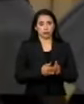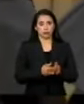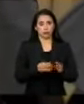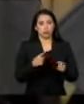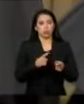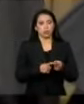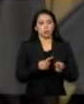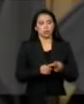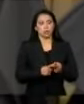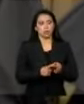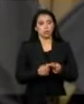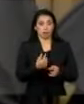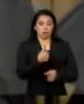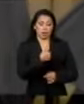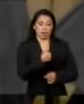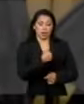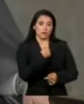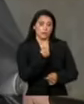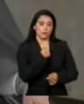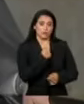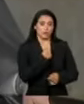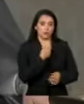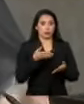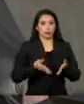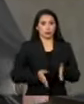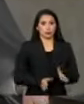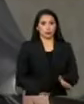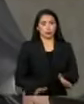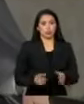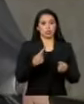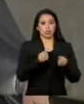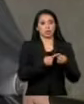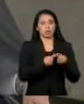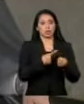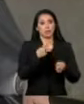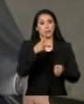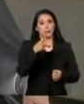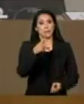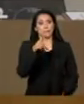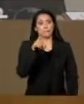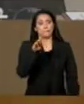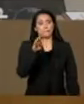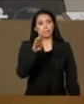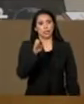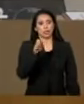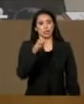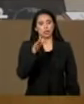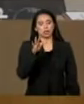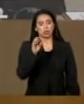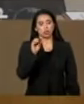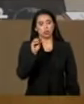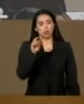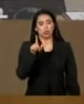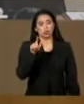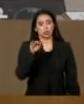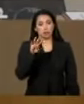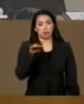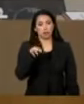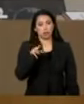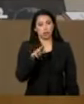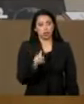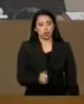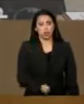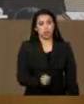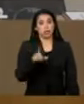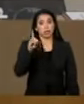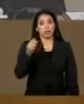sertanejo, nascido na cidade de Petrolina, estudante da Universidade Federal da Bahia, contemporâneo de Fred Didier, e que Deus me